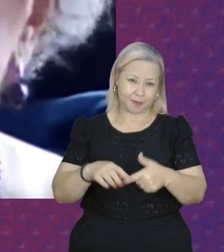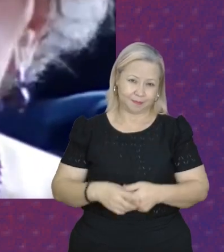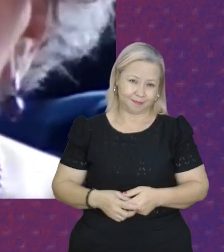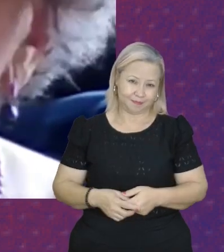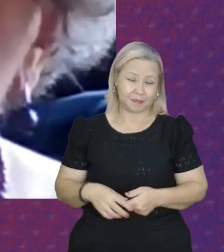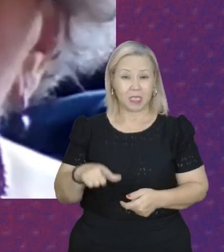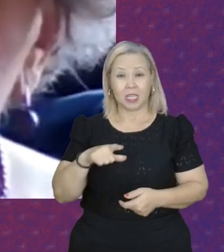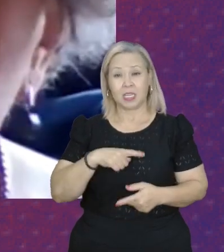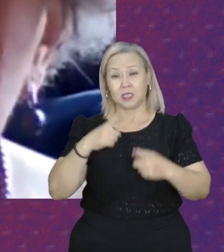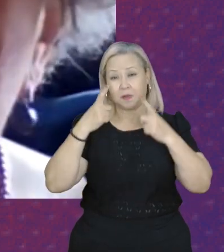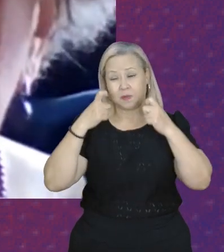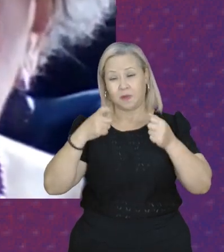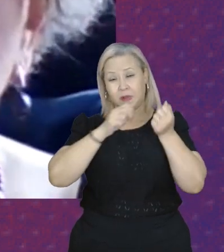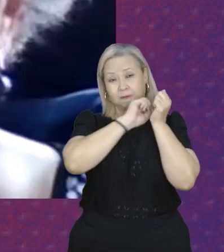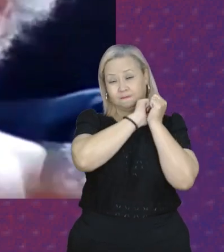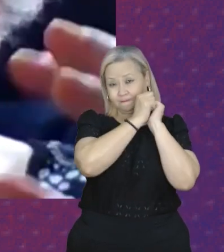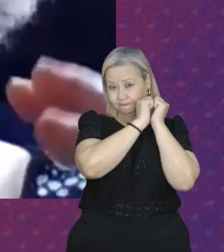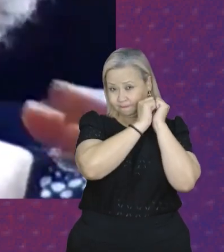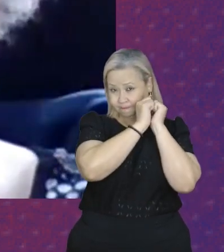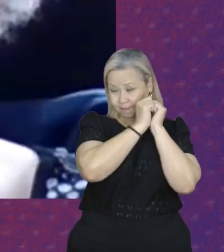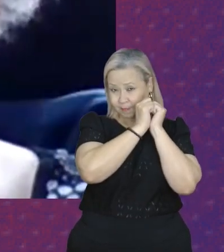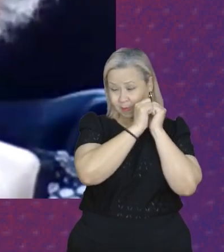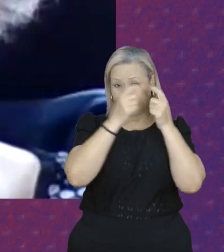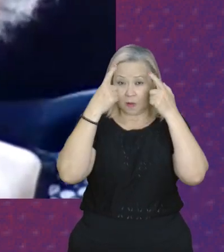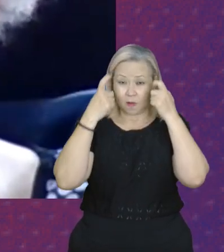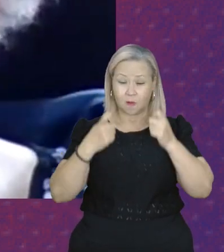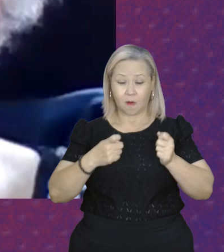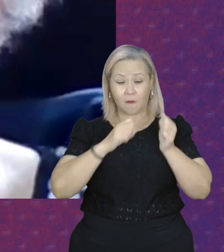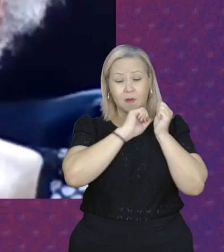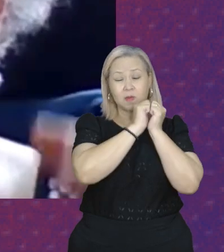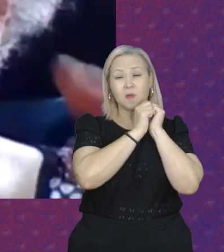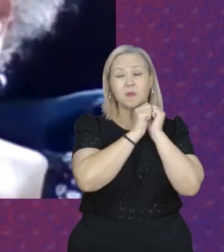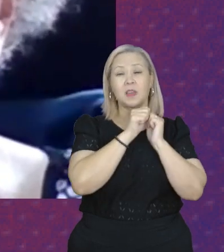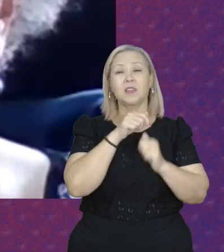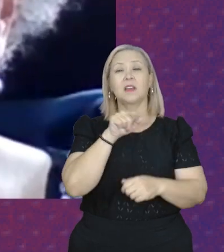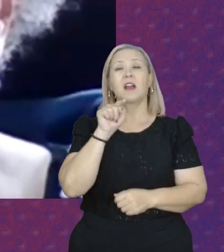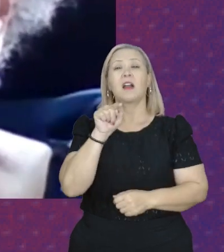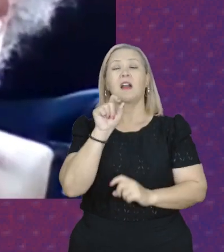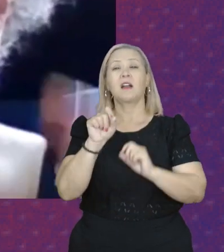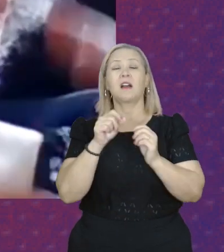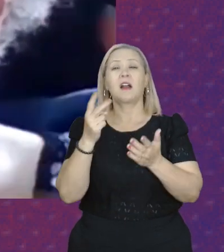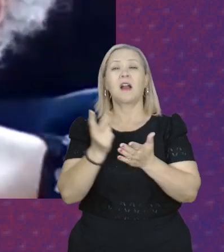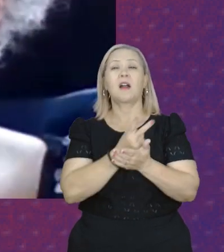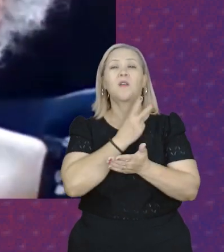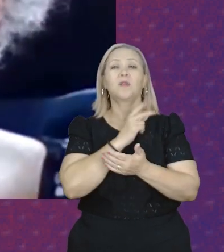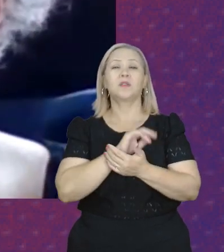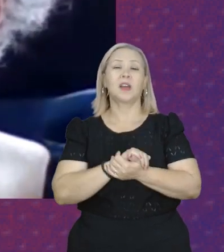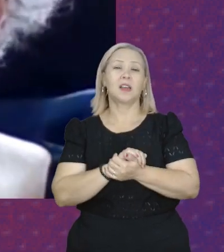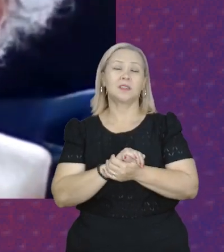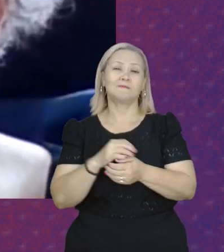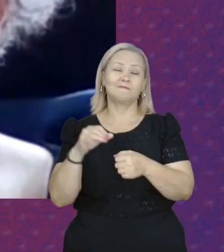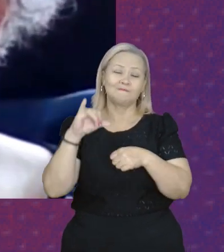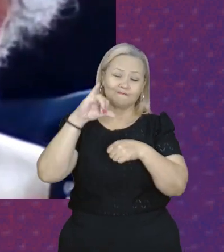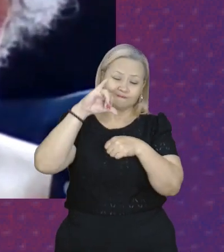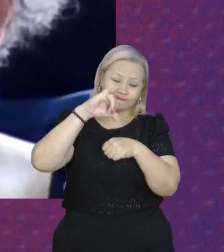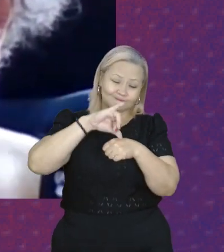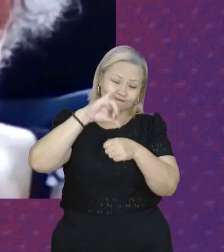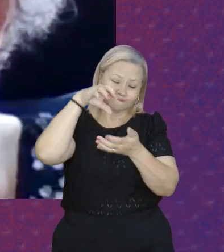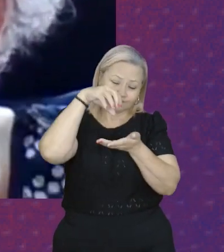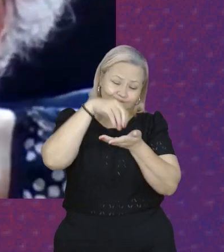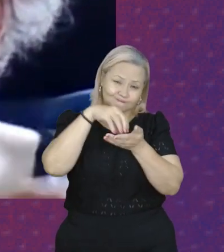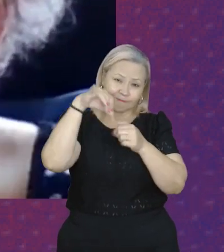Temos a violência doméstica. A violência doméstica é aquela que acontece no âmbito